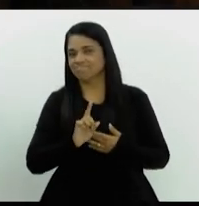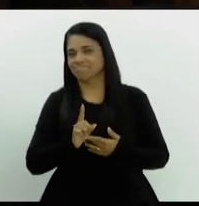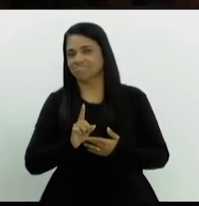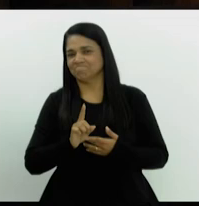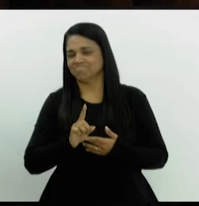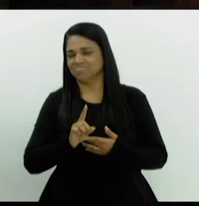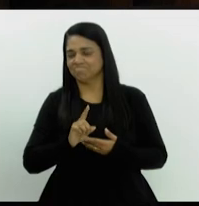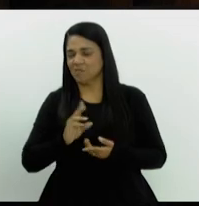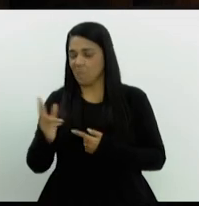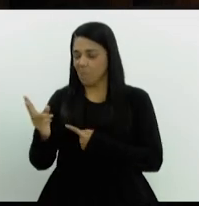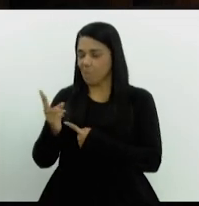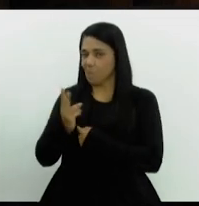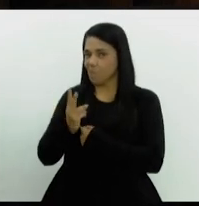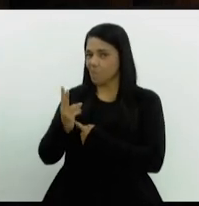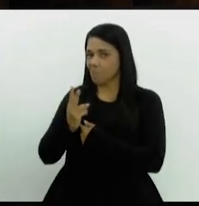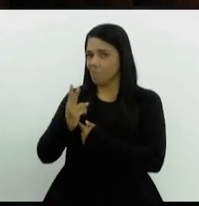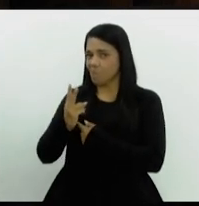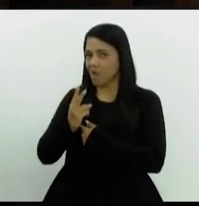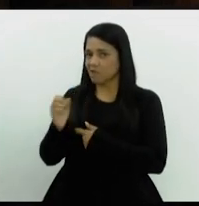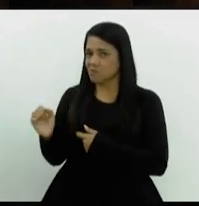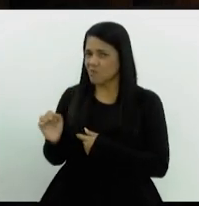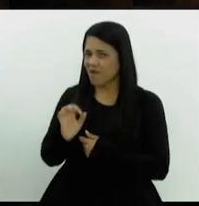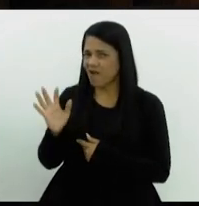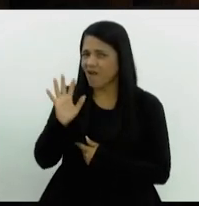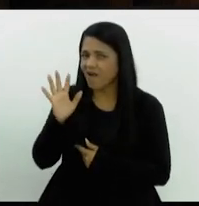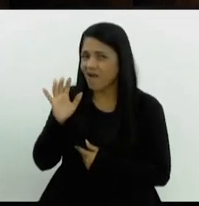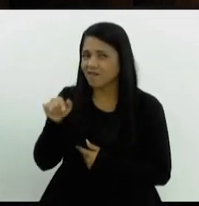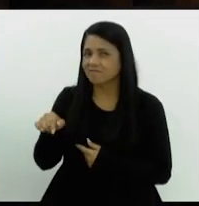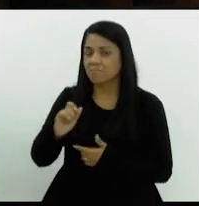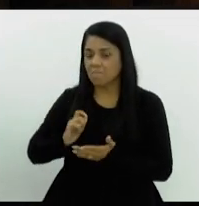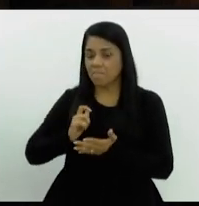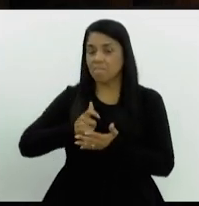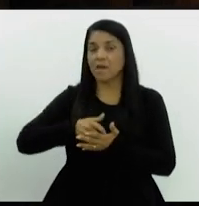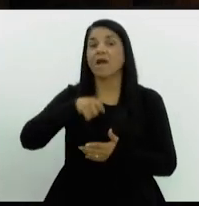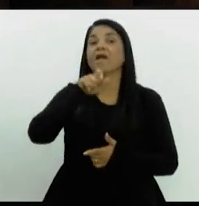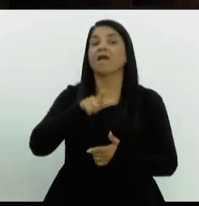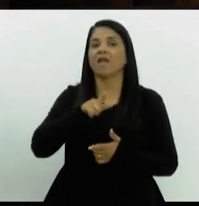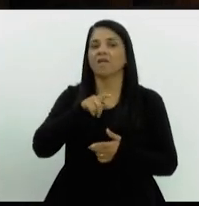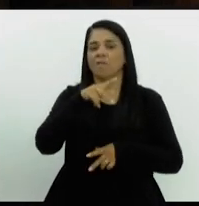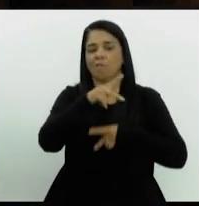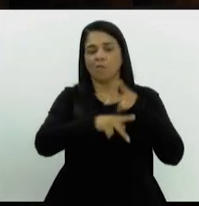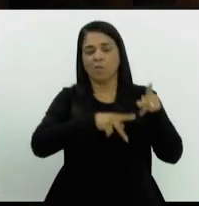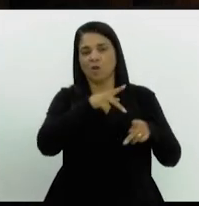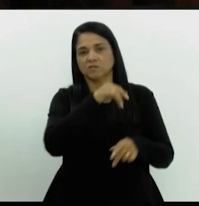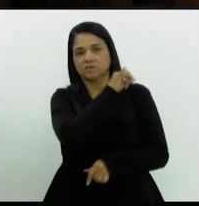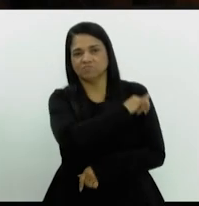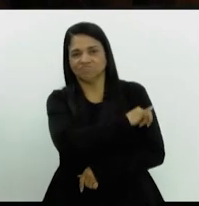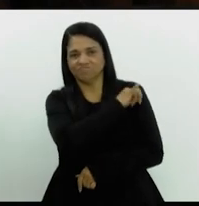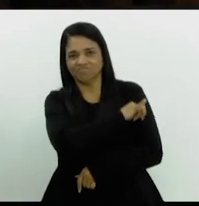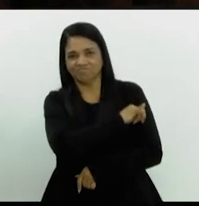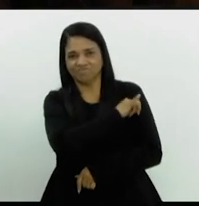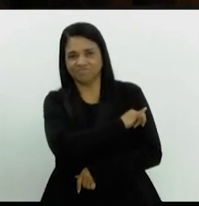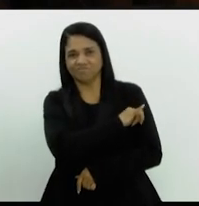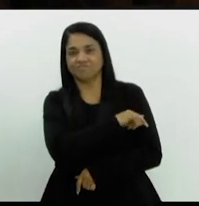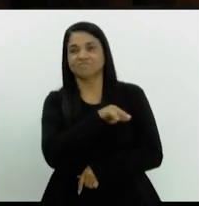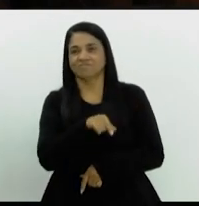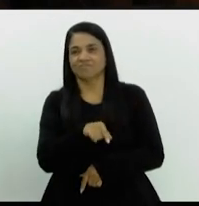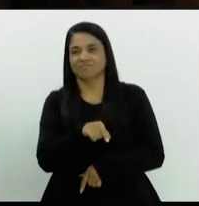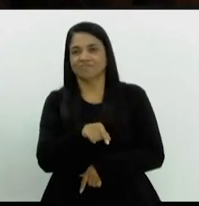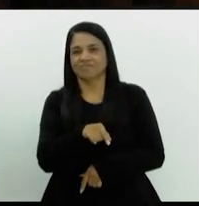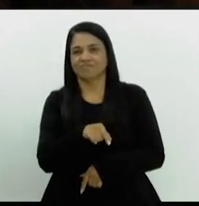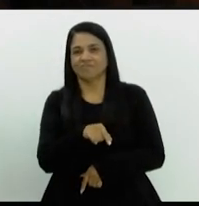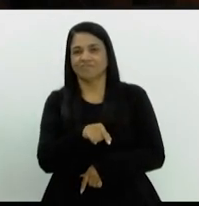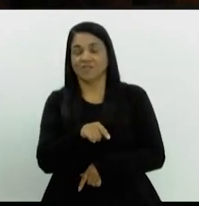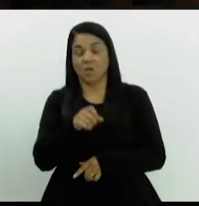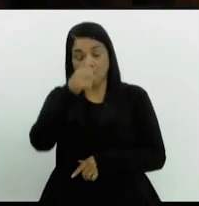é um empréstimo muito caro, que quem vai pagar a conta é o cidadão carioca, quem vai pagar a conta é o